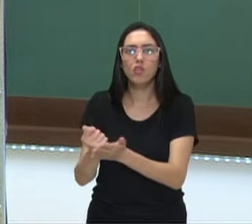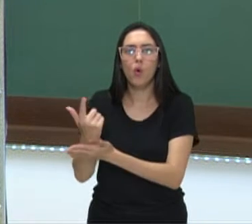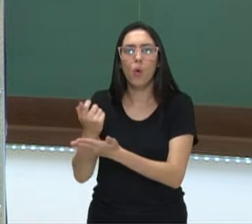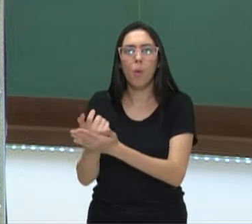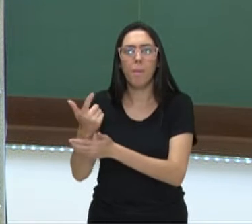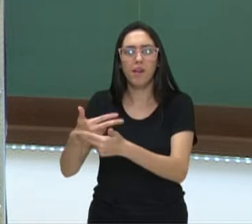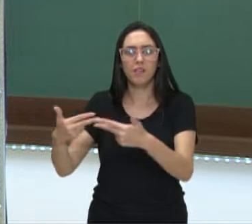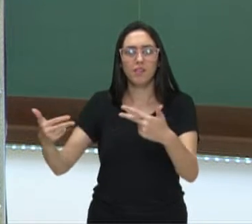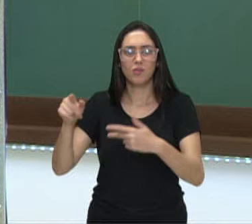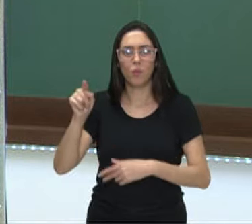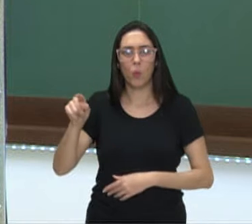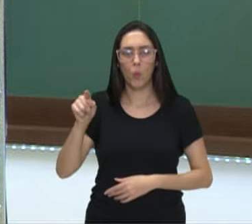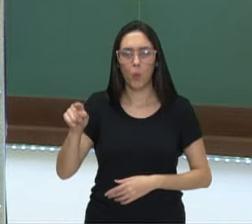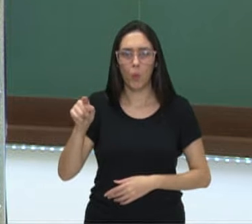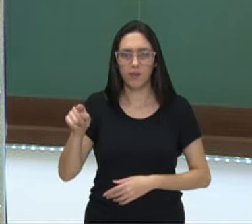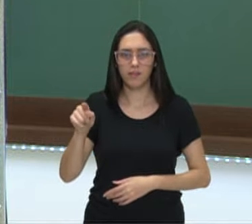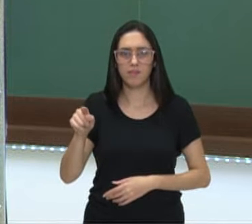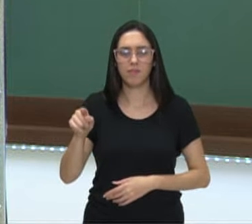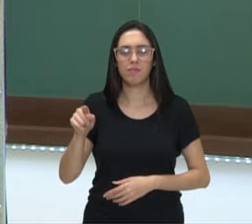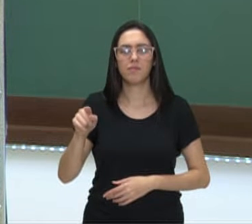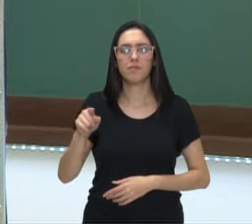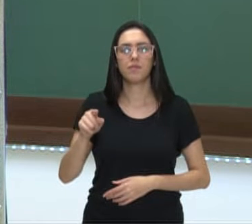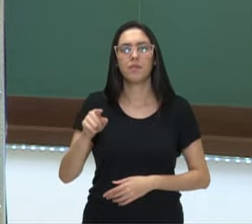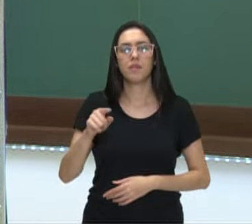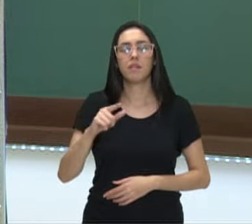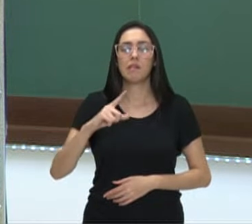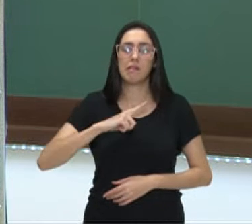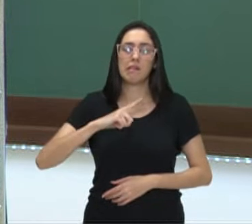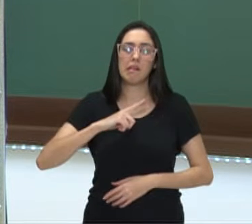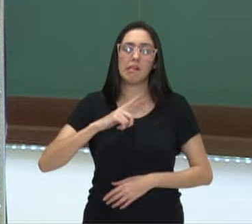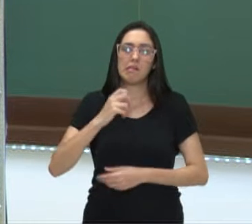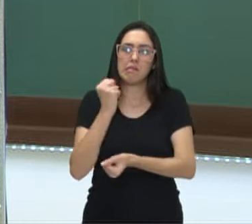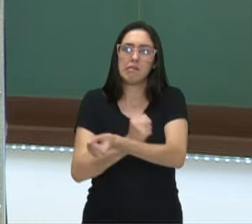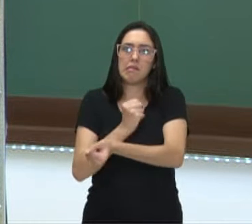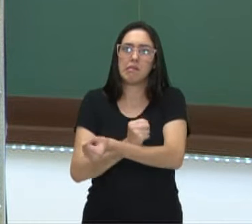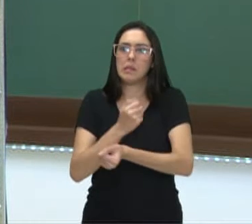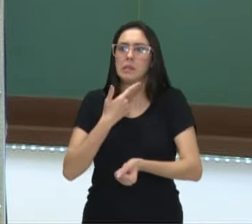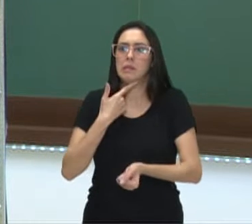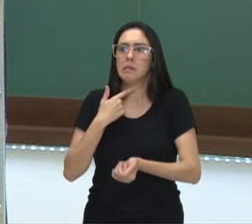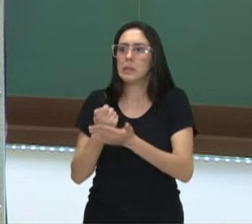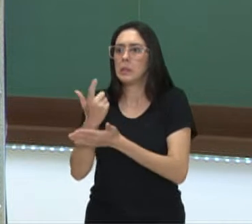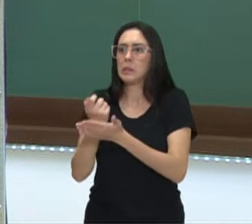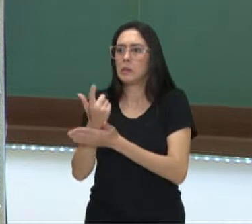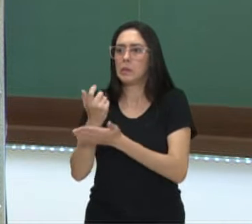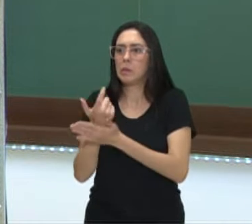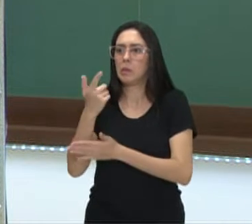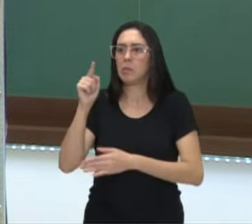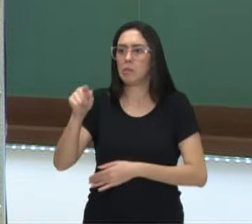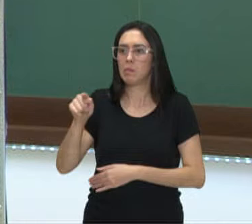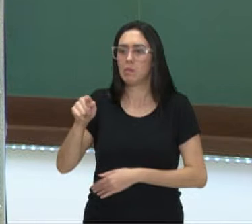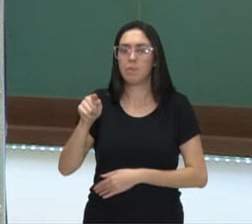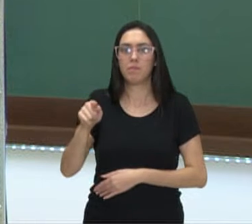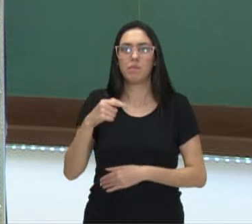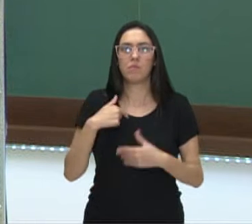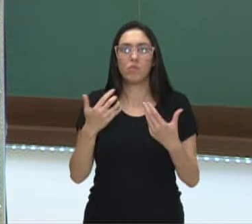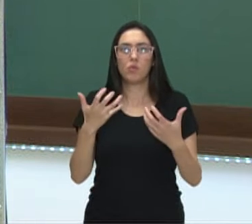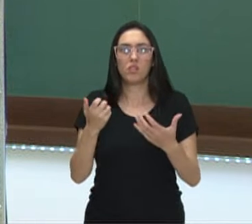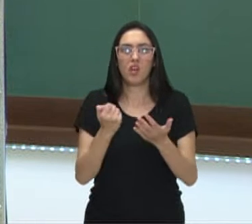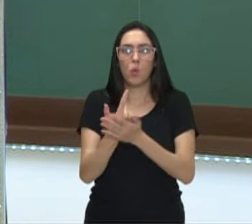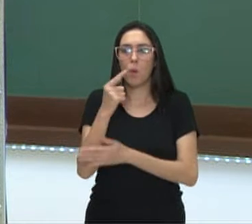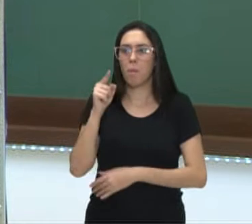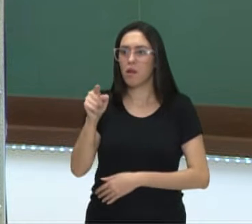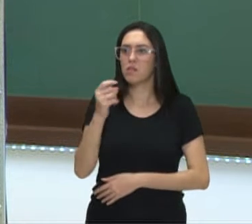compra de produtos de forma mais compulsiva, pensando que estão realizando uma compra ou um negócio